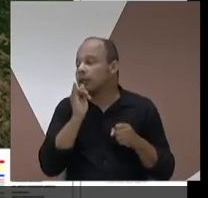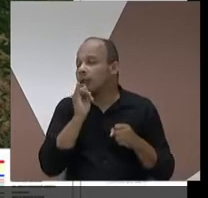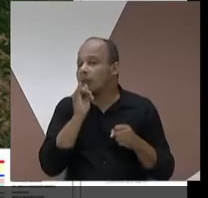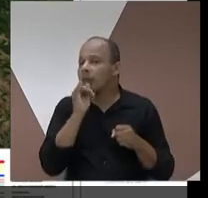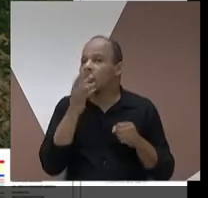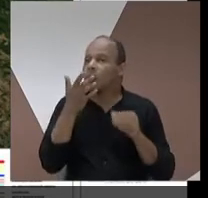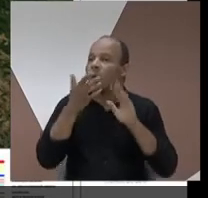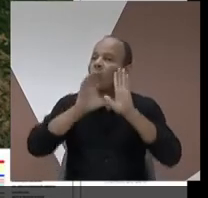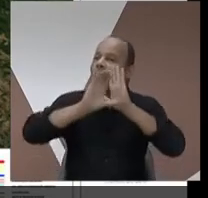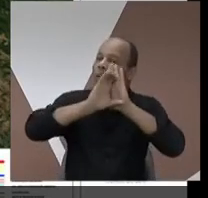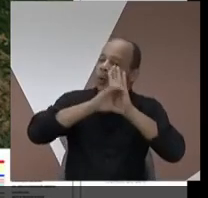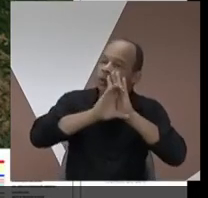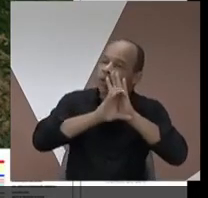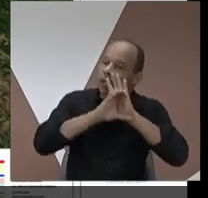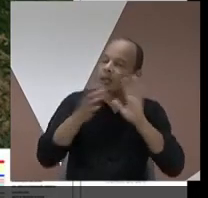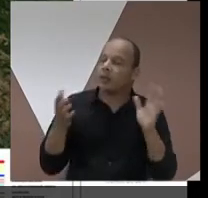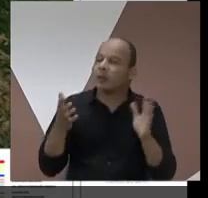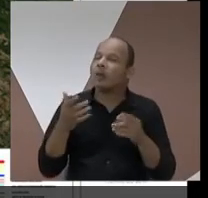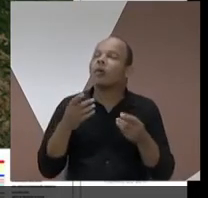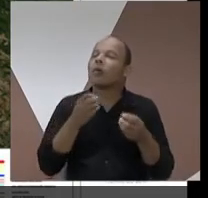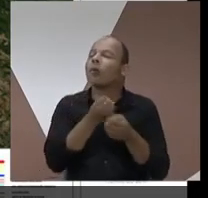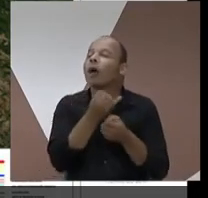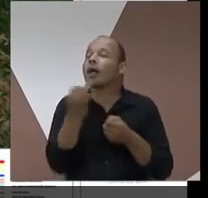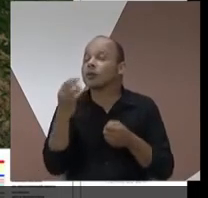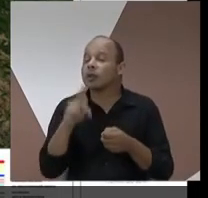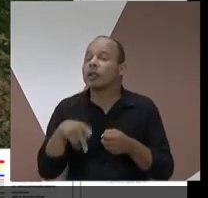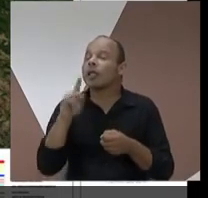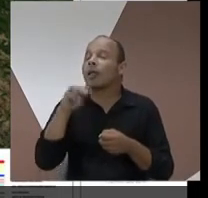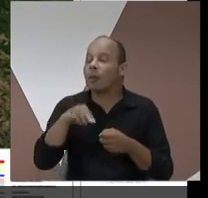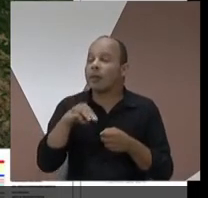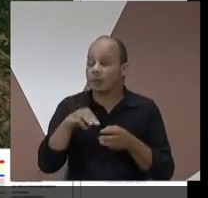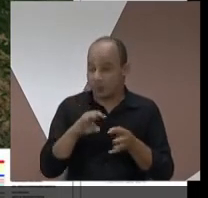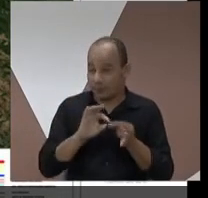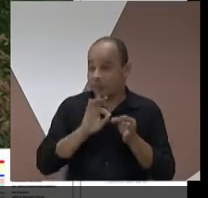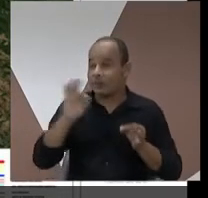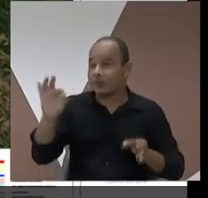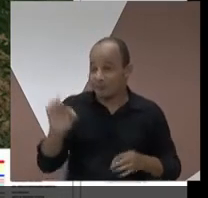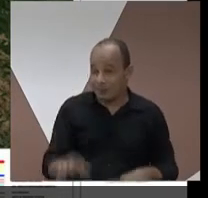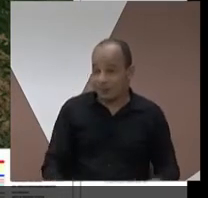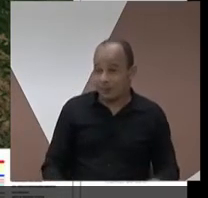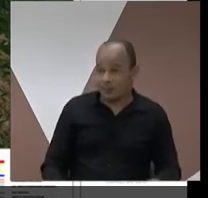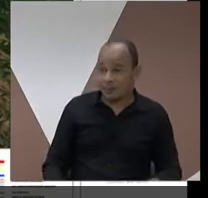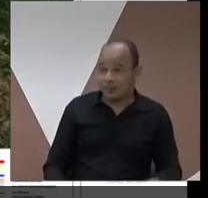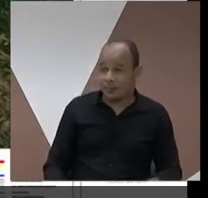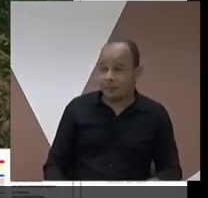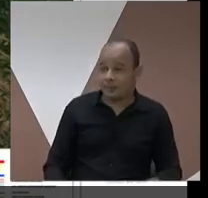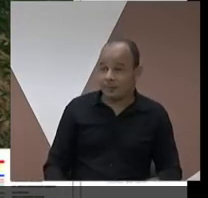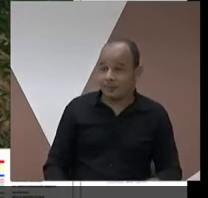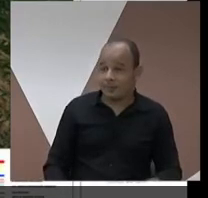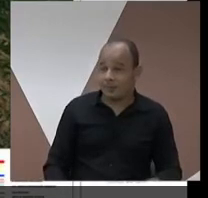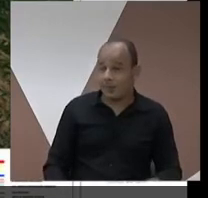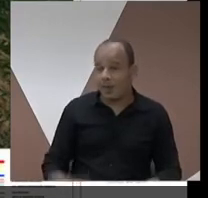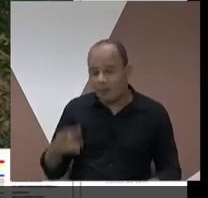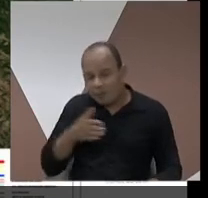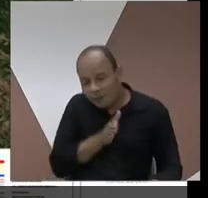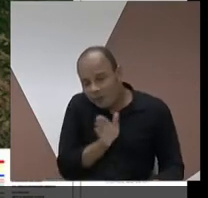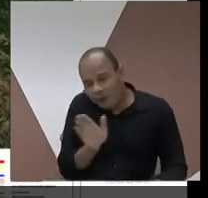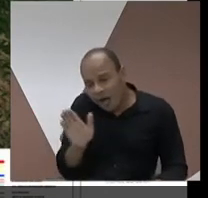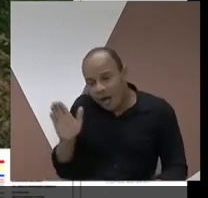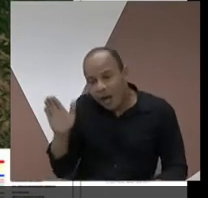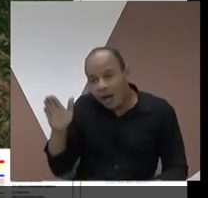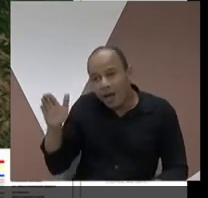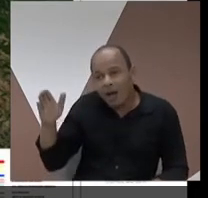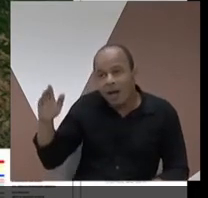daqui até aqui você tem quantos quilômetros? Agora, veja, dá uma curva, volta para retornar